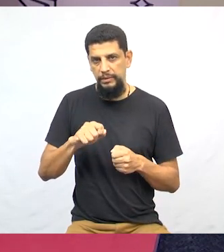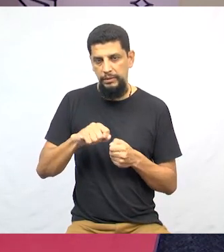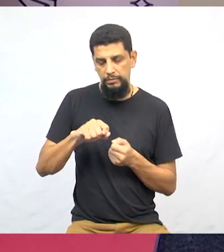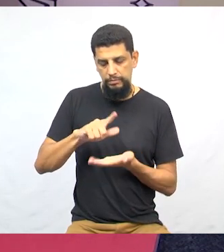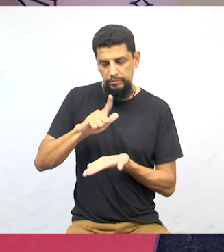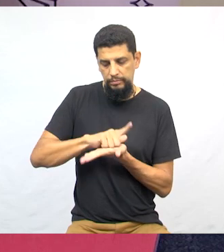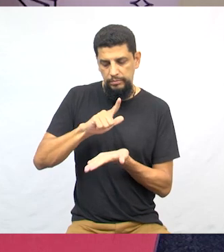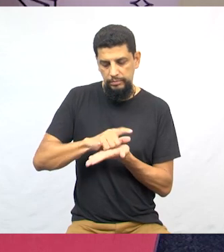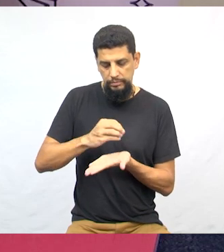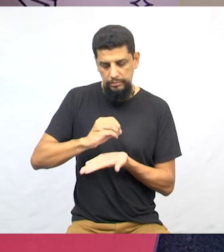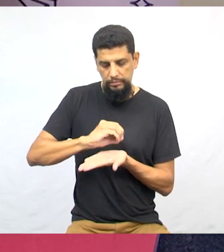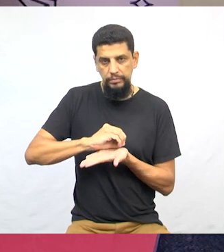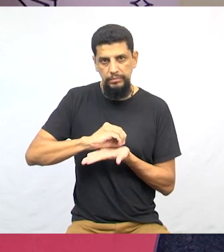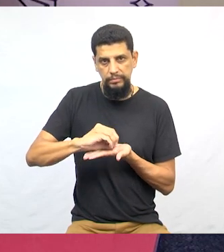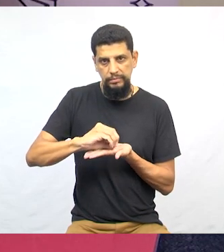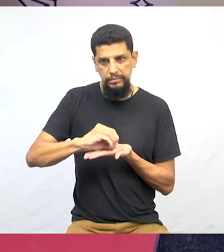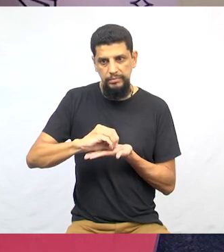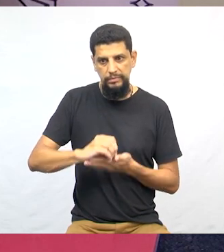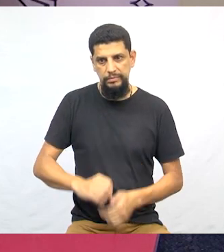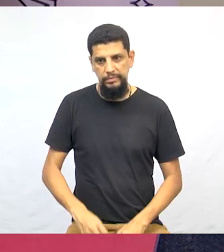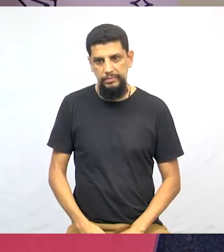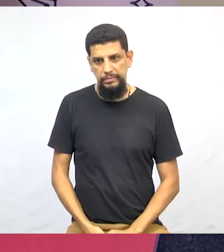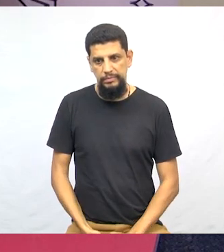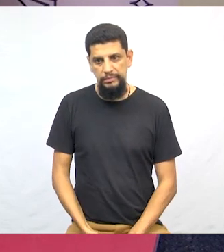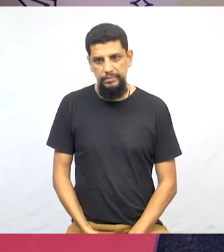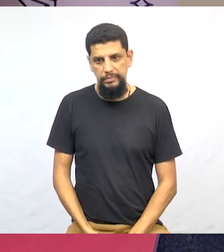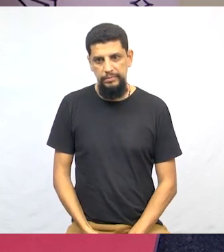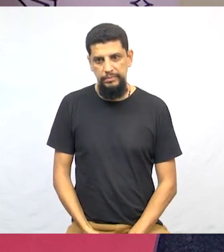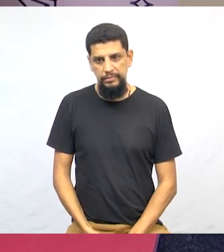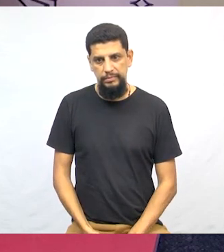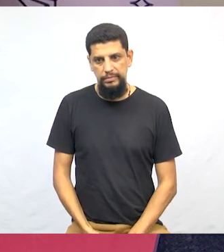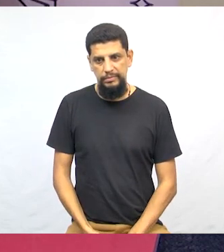bom? Vamos ver, professora Suzy.